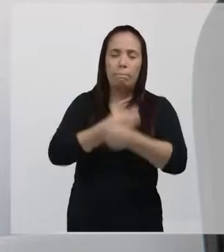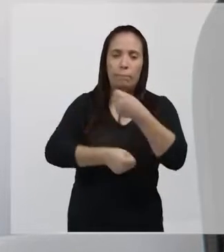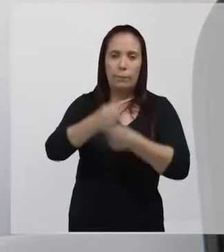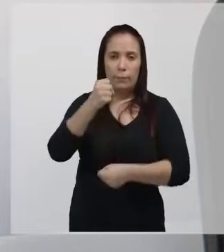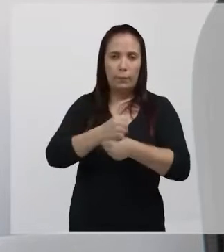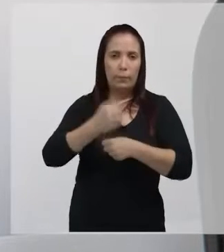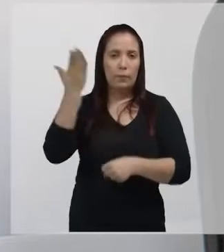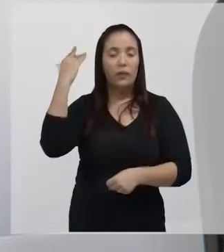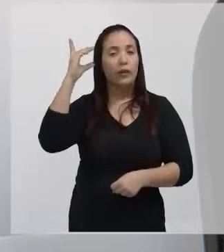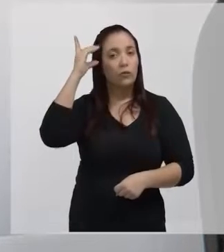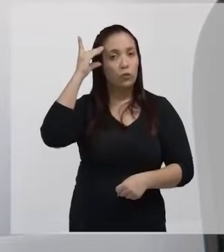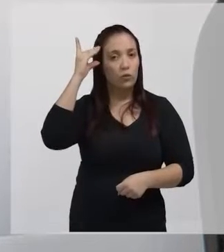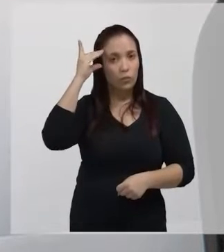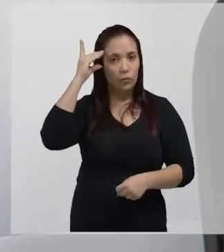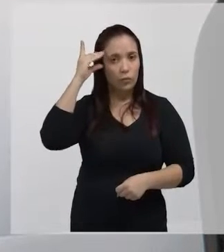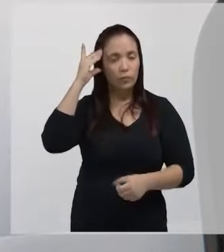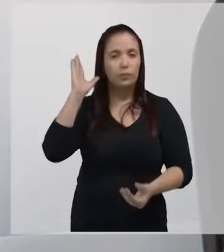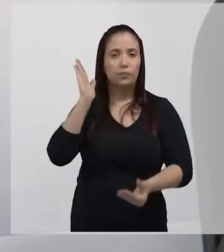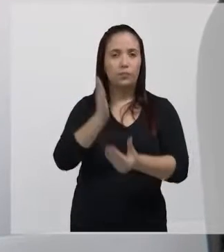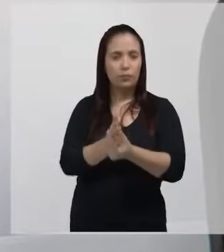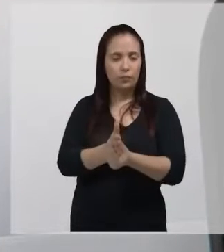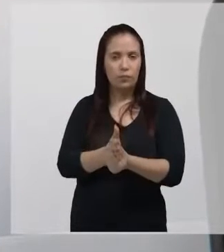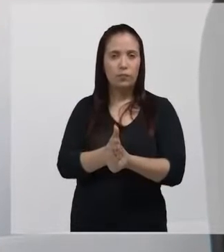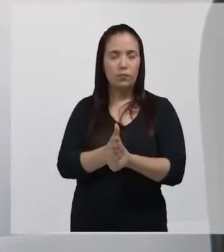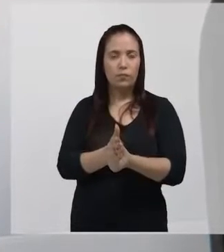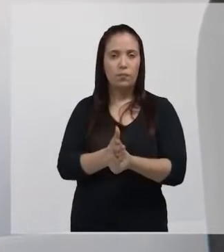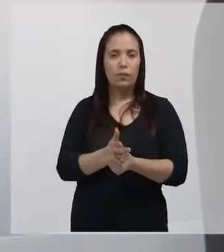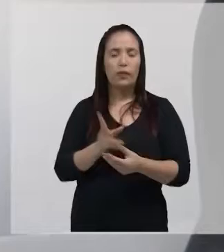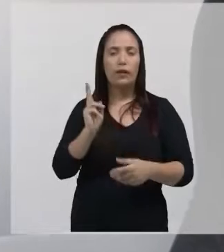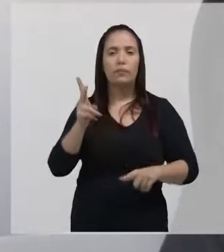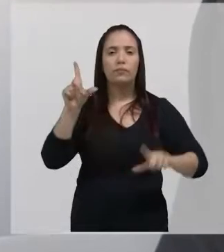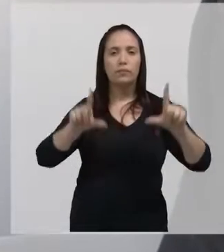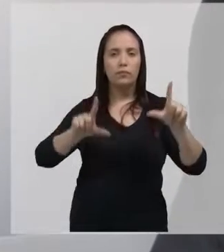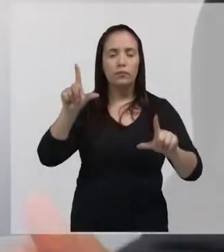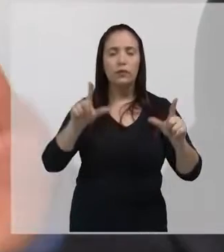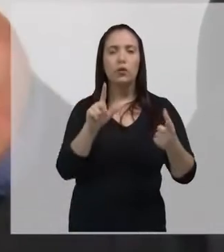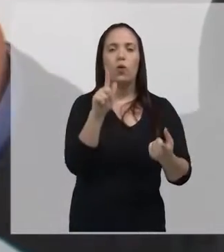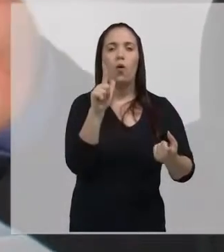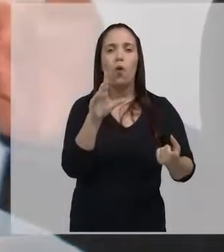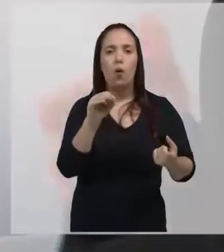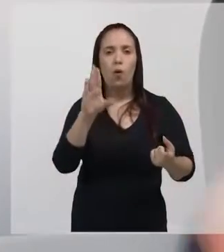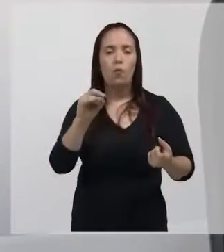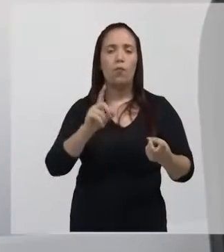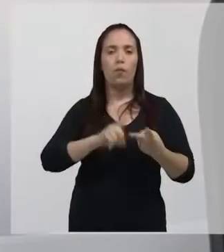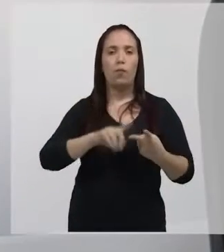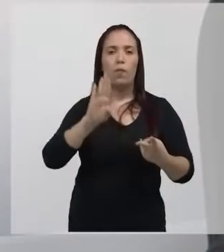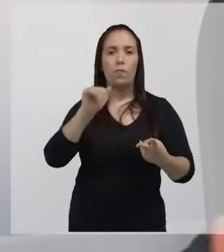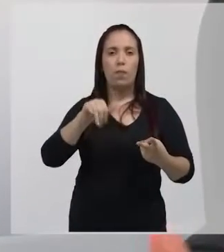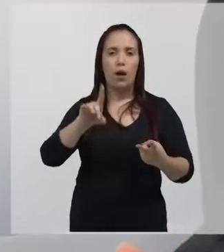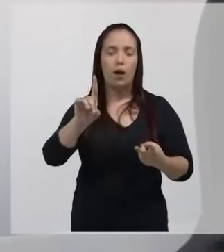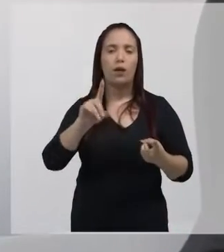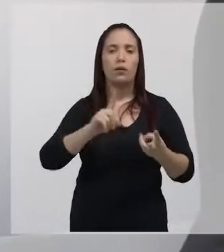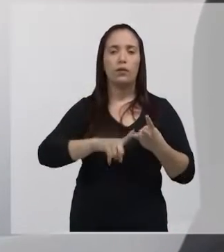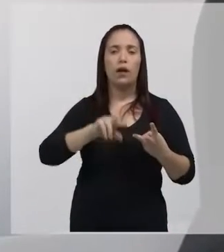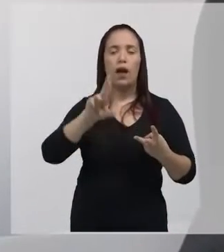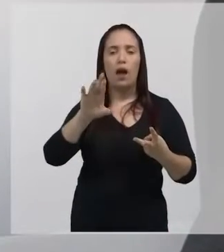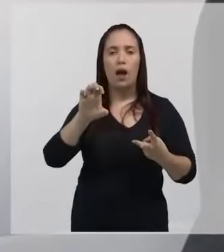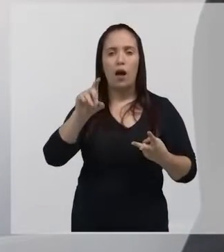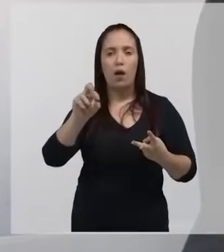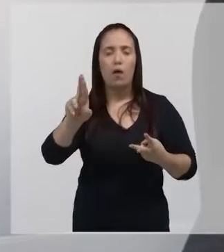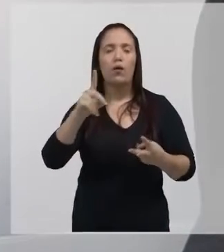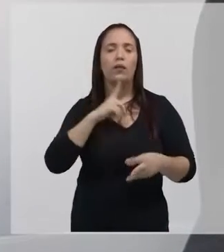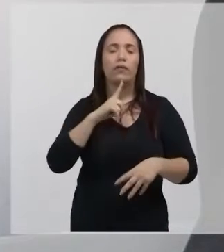processo da Dilma, quase sempre Globo News, Band News, Record News, tanto os canais abertos como os canais